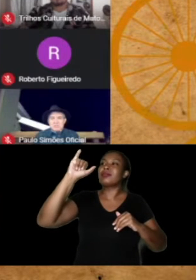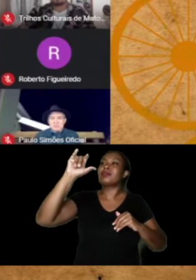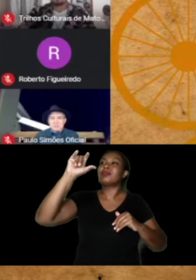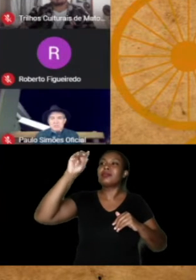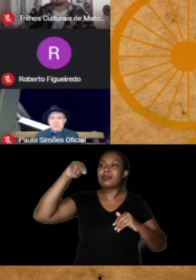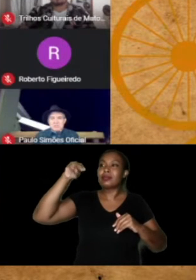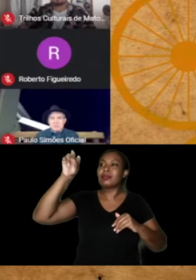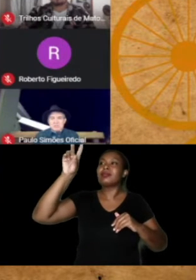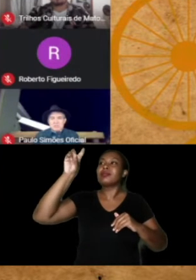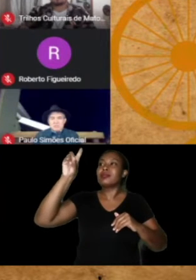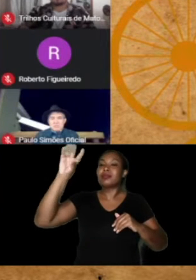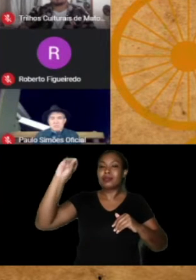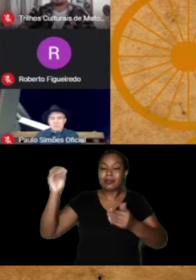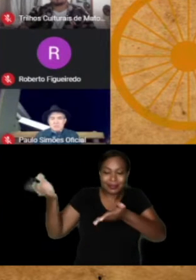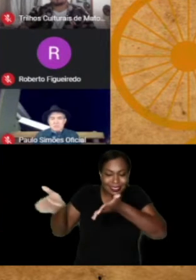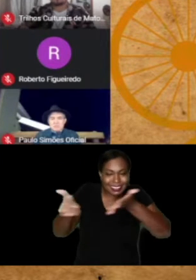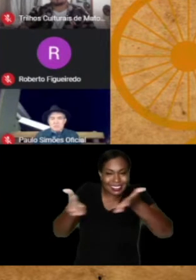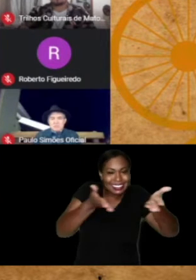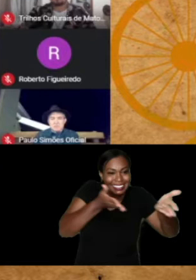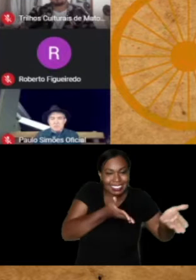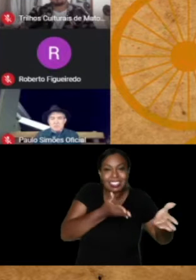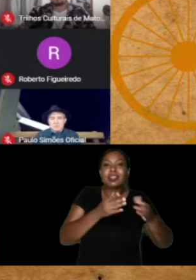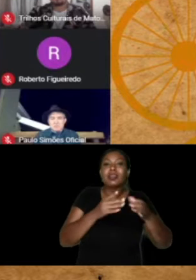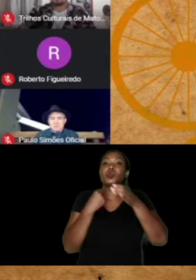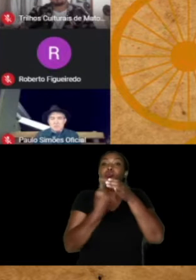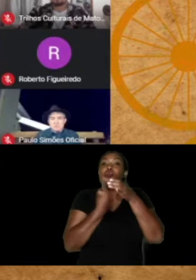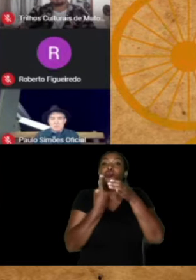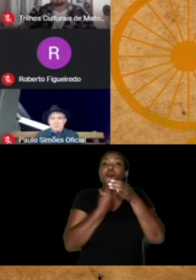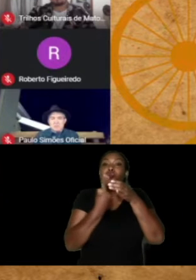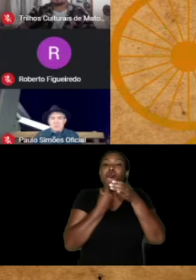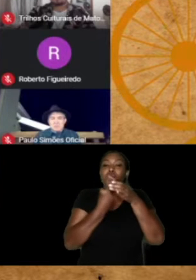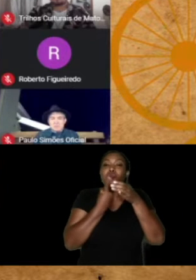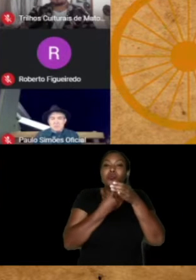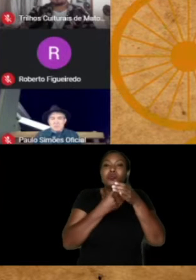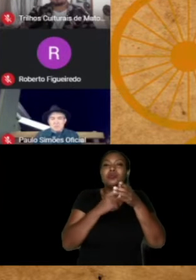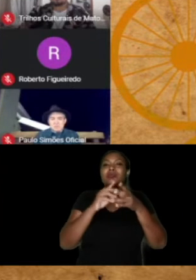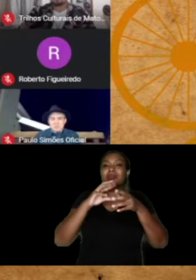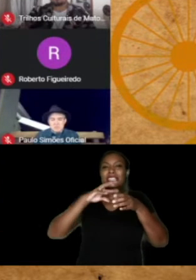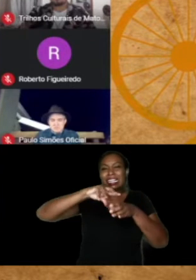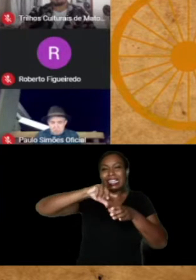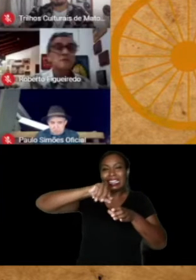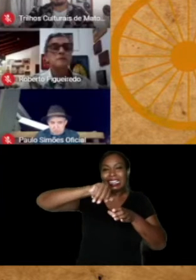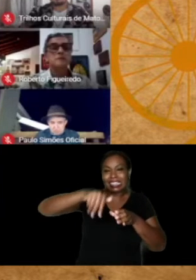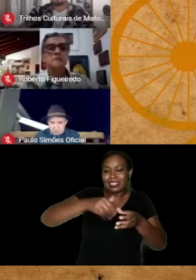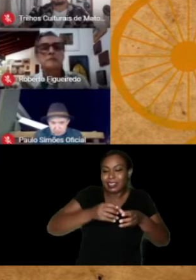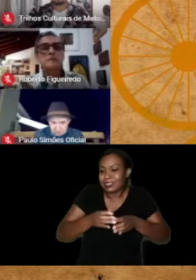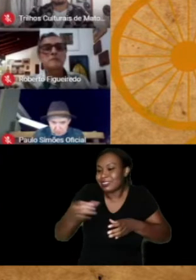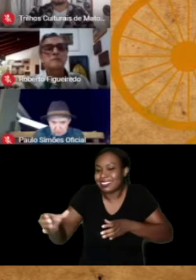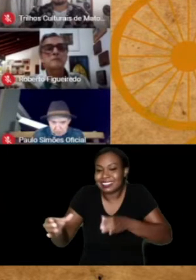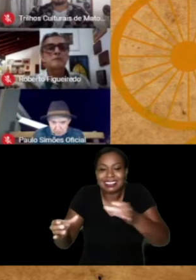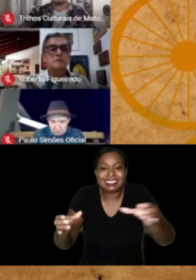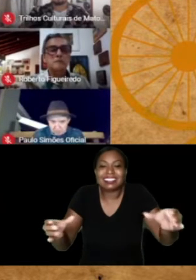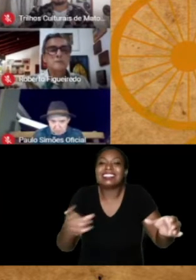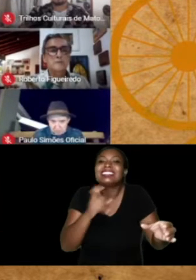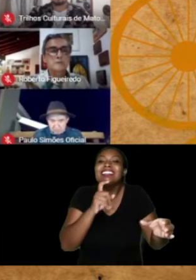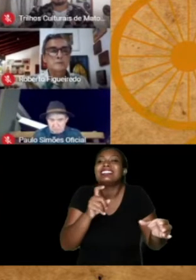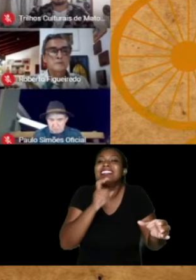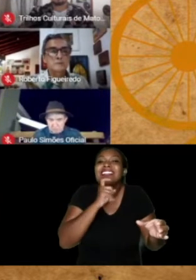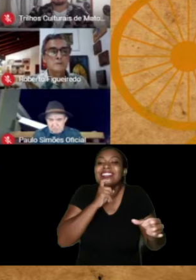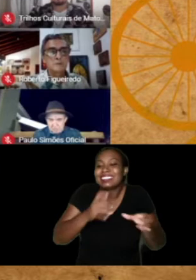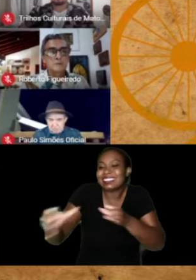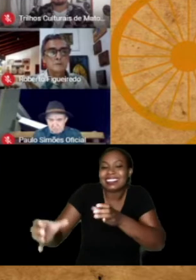uma limonada gelada, ele sempre estava recebendo, porque isso é do